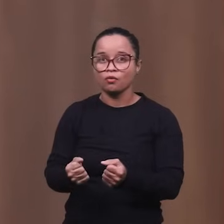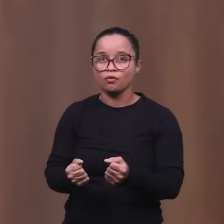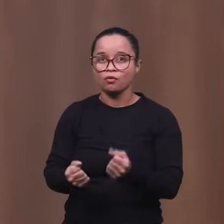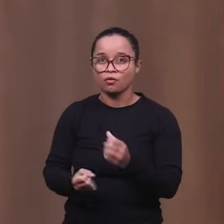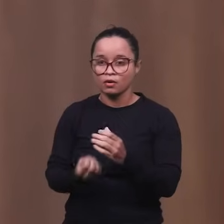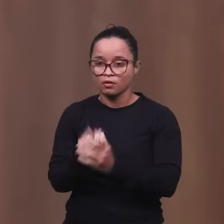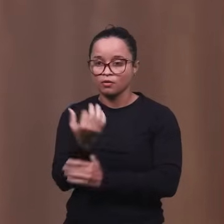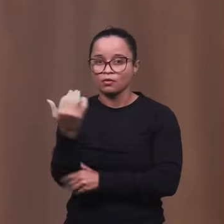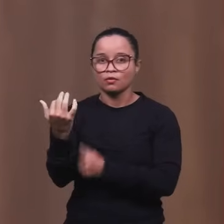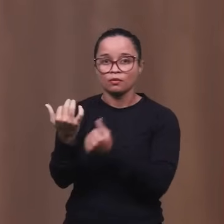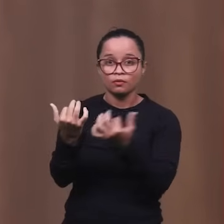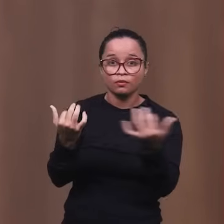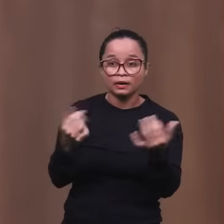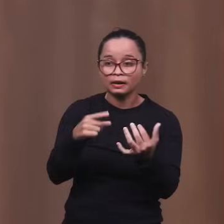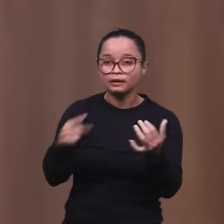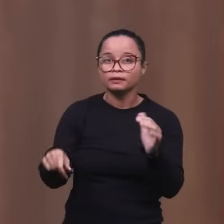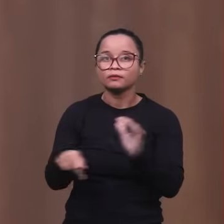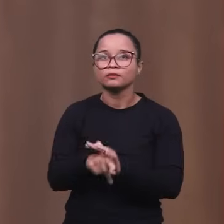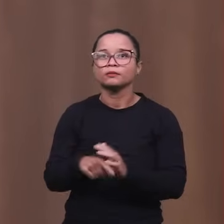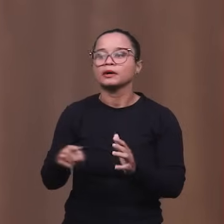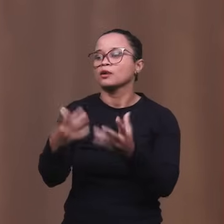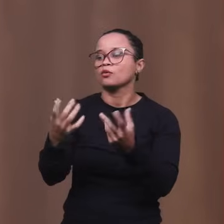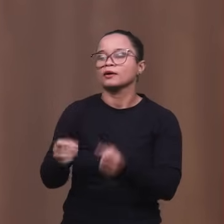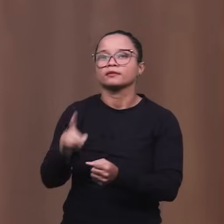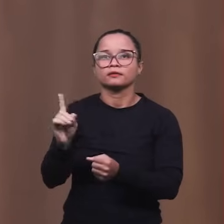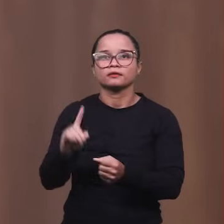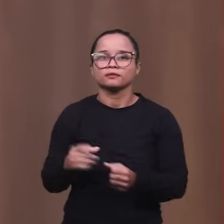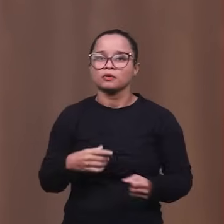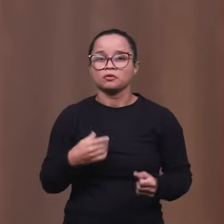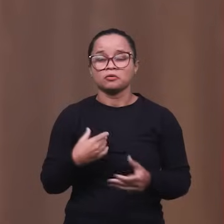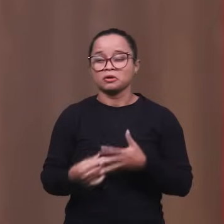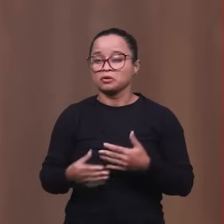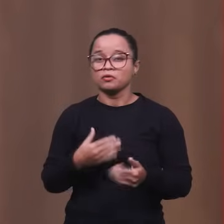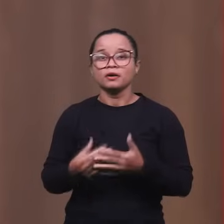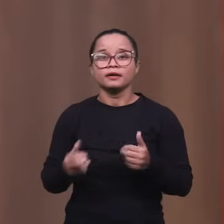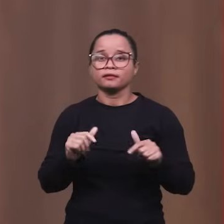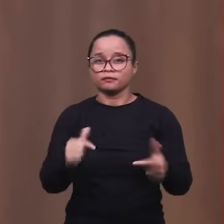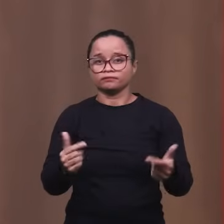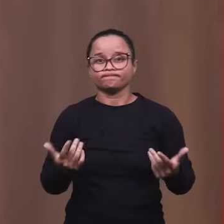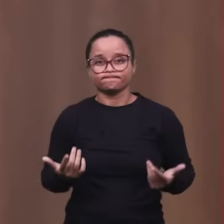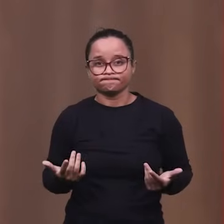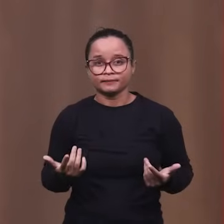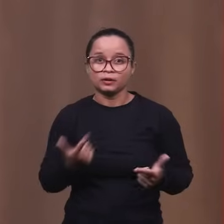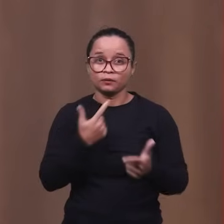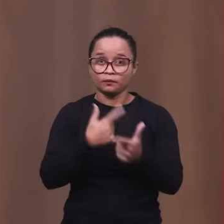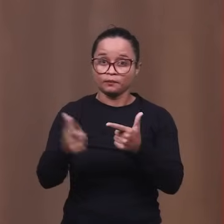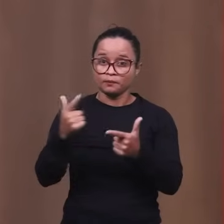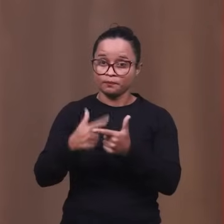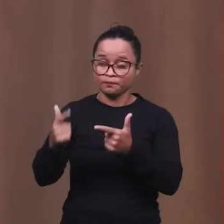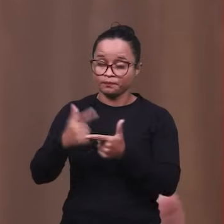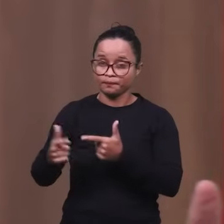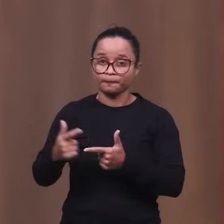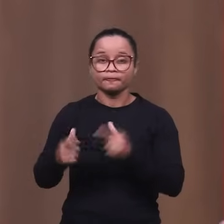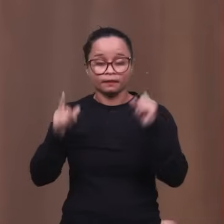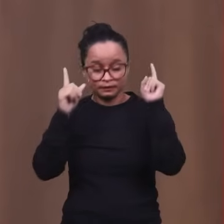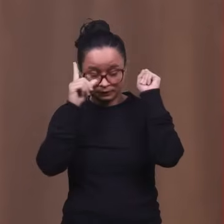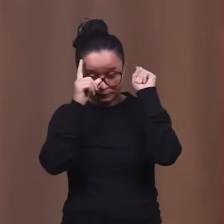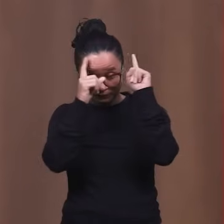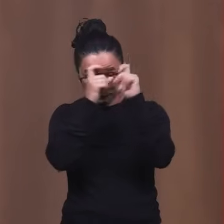Mal criado, o menino era mal criado, porque não aceitava, eu faço o que eu quero, mandou. Então, o problema realmente estava